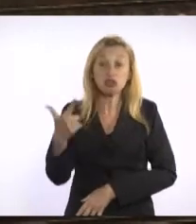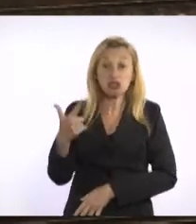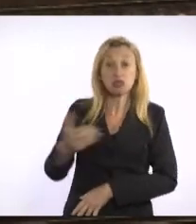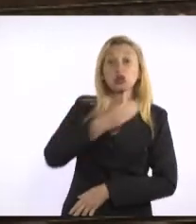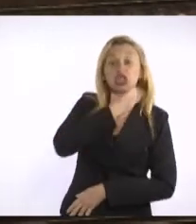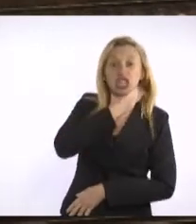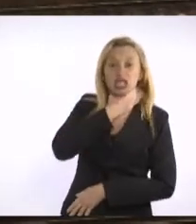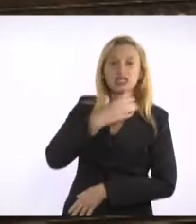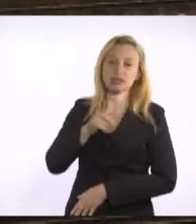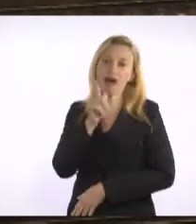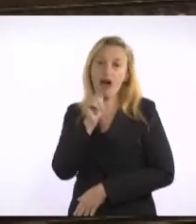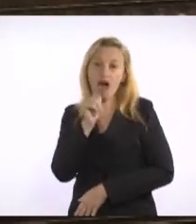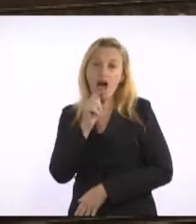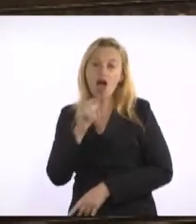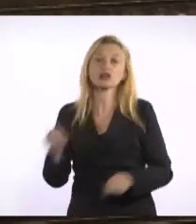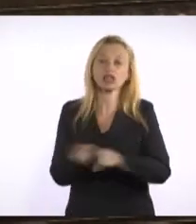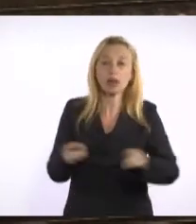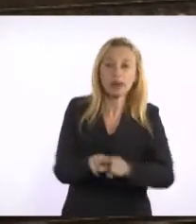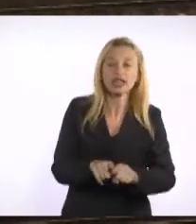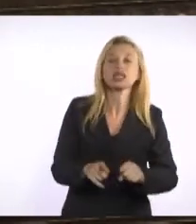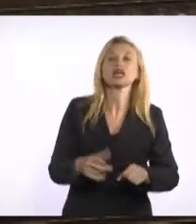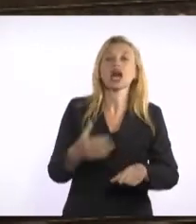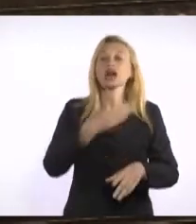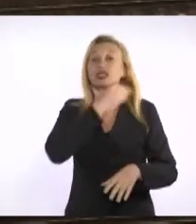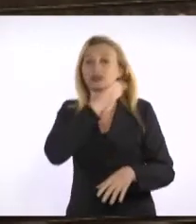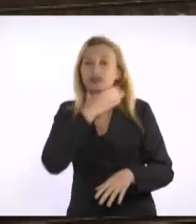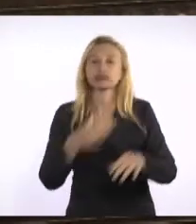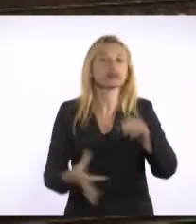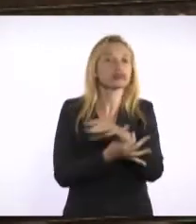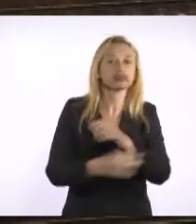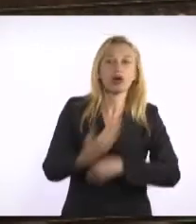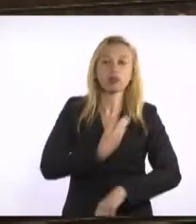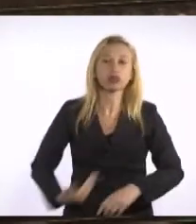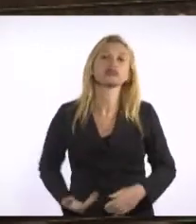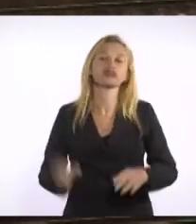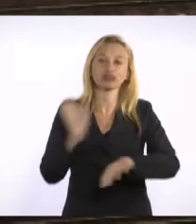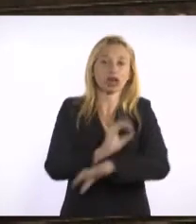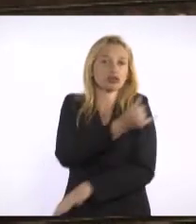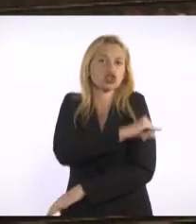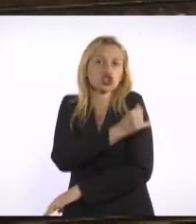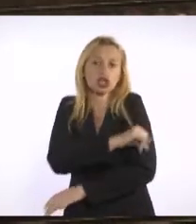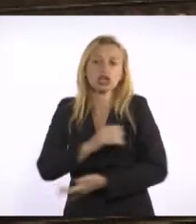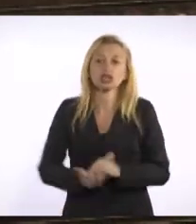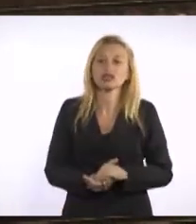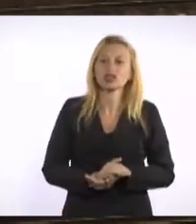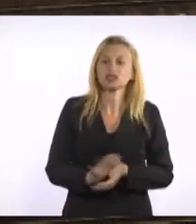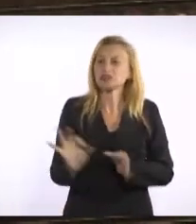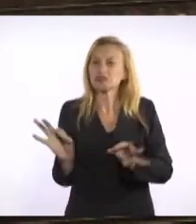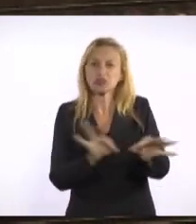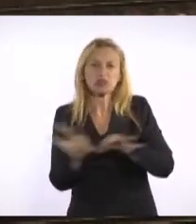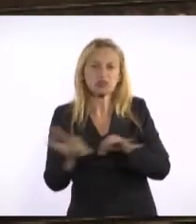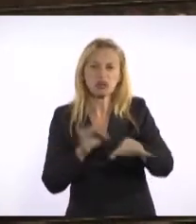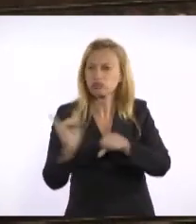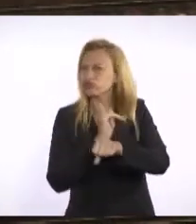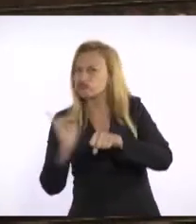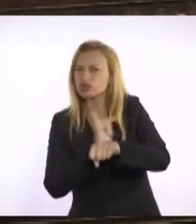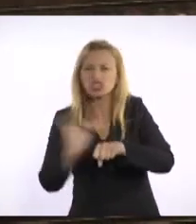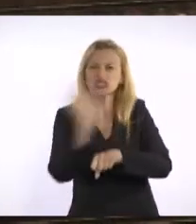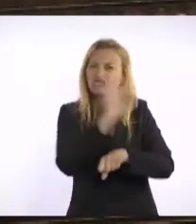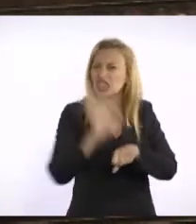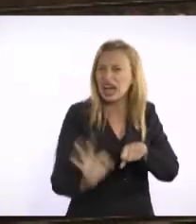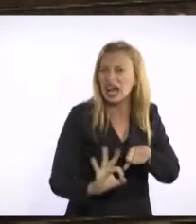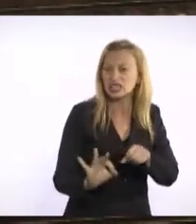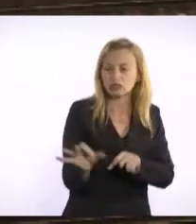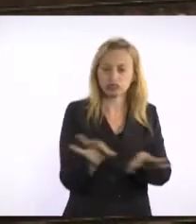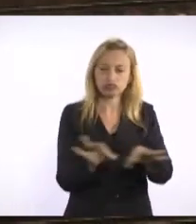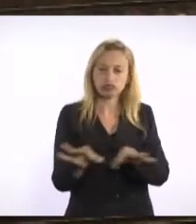na segurança pública do estado do Rio de Janeiro, que é incapaz de formular, planejar e de se organizar. A crise